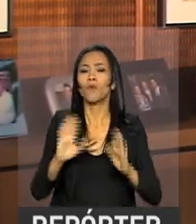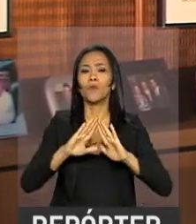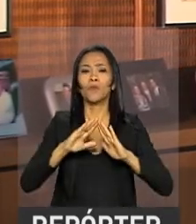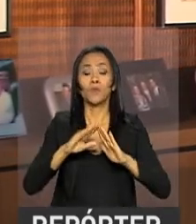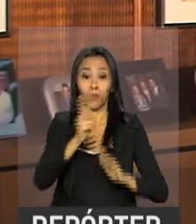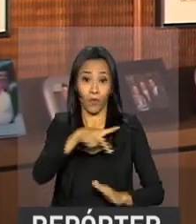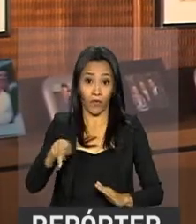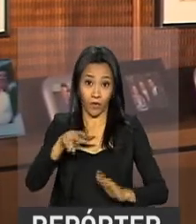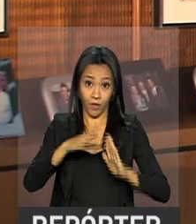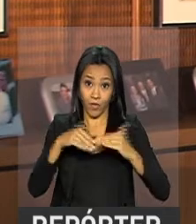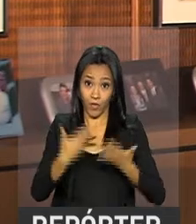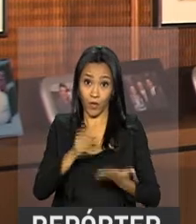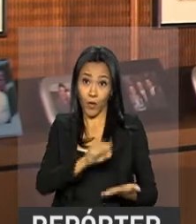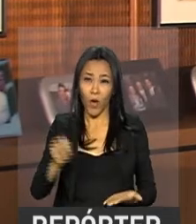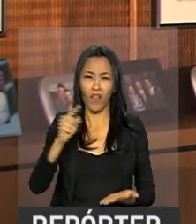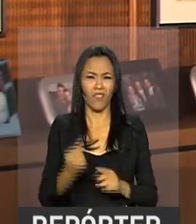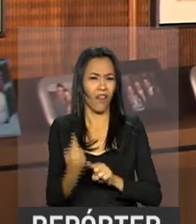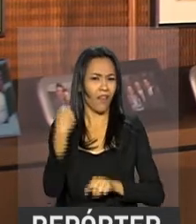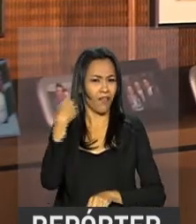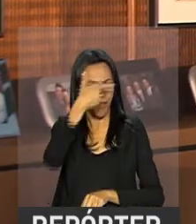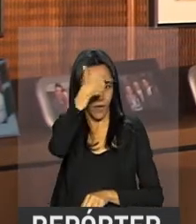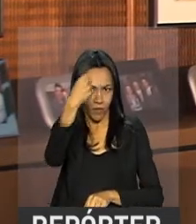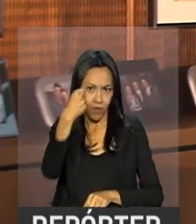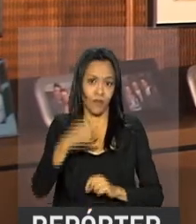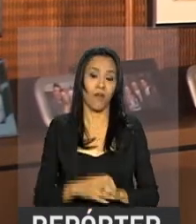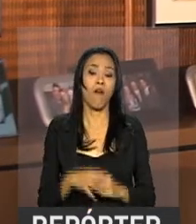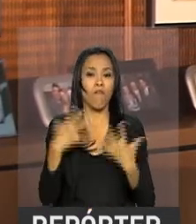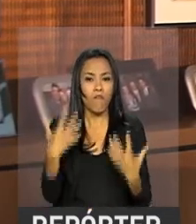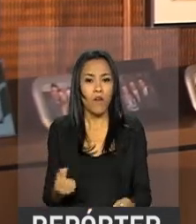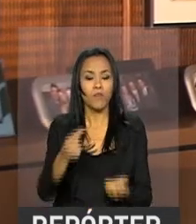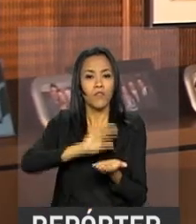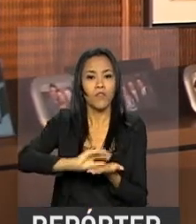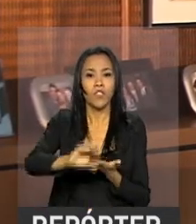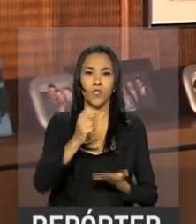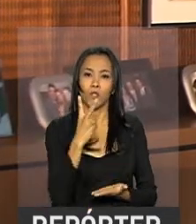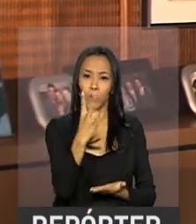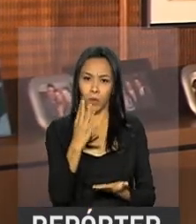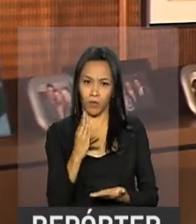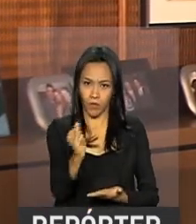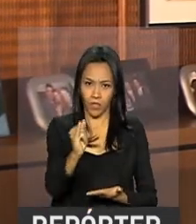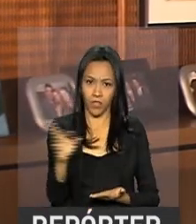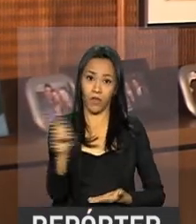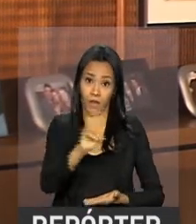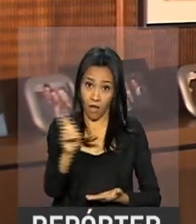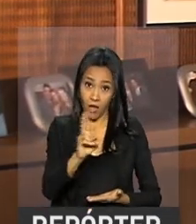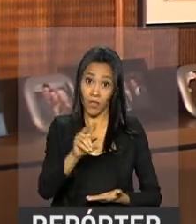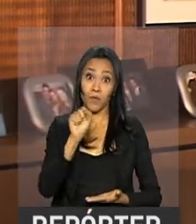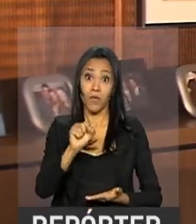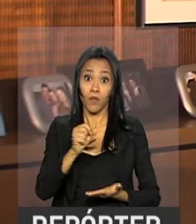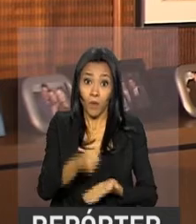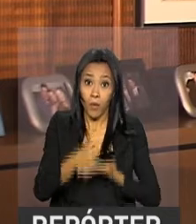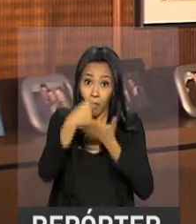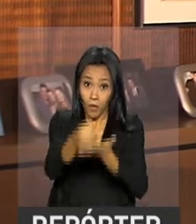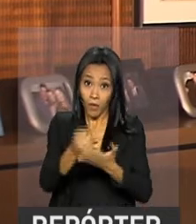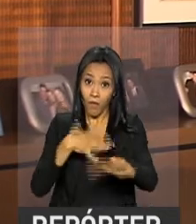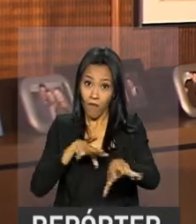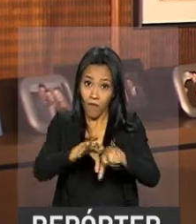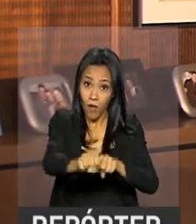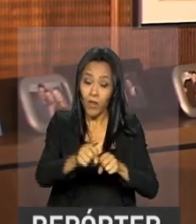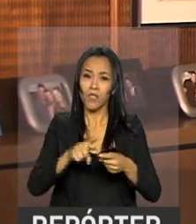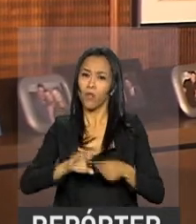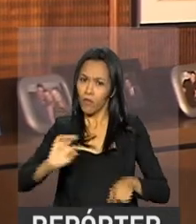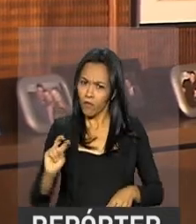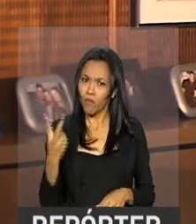desde a graduação vamos investir 2 bilhões de reais na promoção formação e